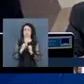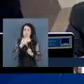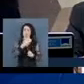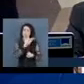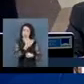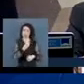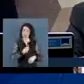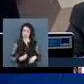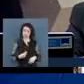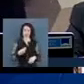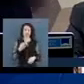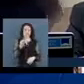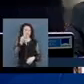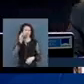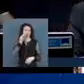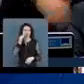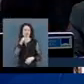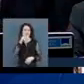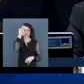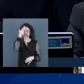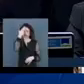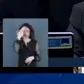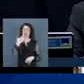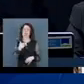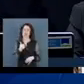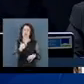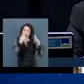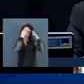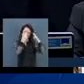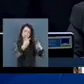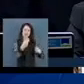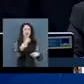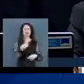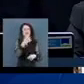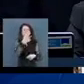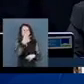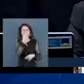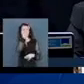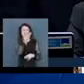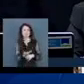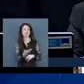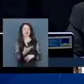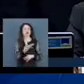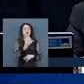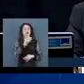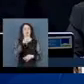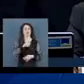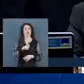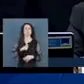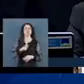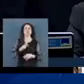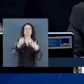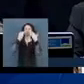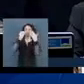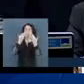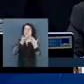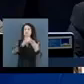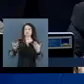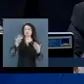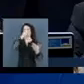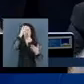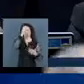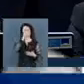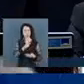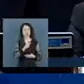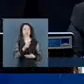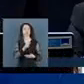é sabedor do meu respeito e da minha admiração pelo homem público que o senhor é e pelo ser